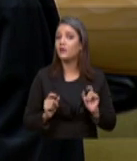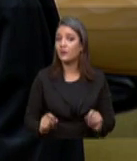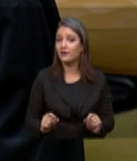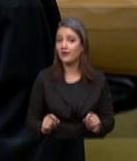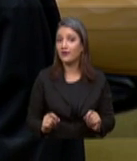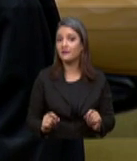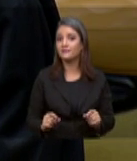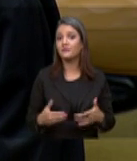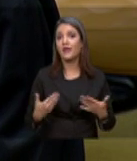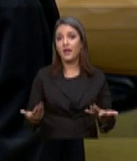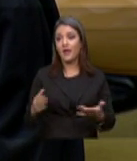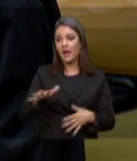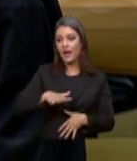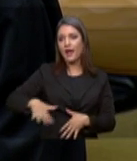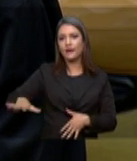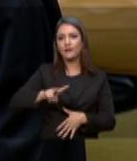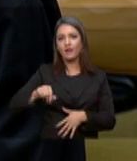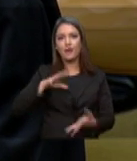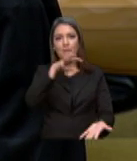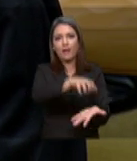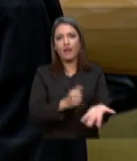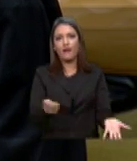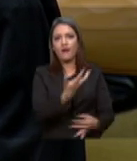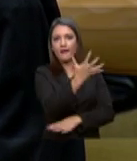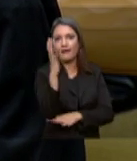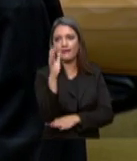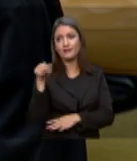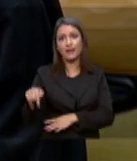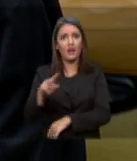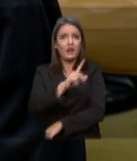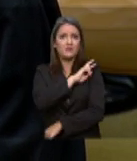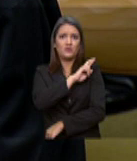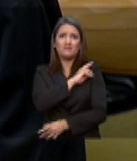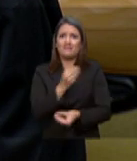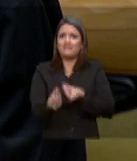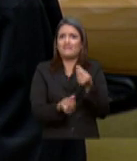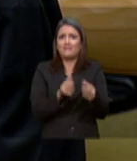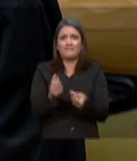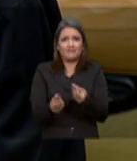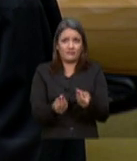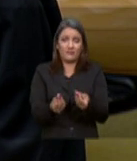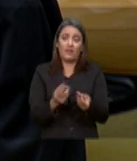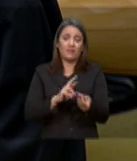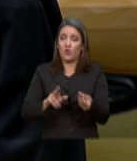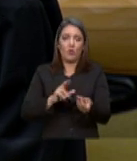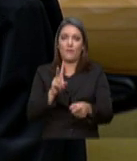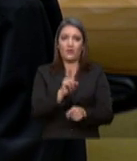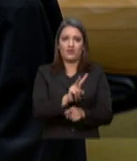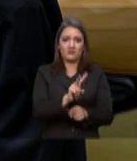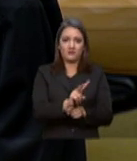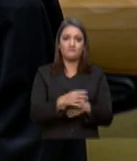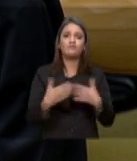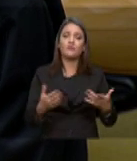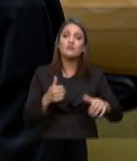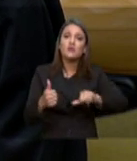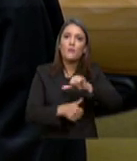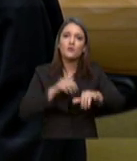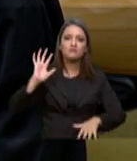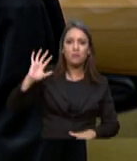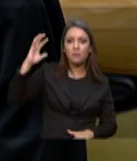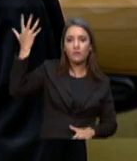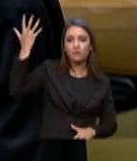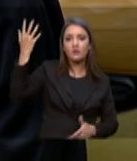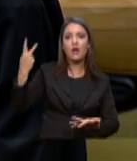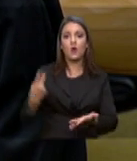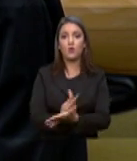plenário de julgações que tratam de supostas ações e omissões da União e da Presidência da República na prevenção ao desmatamento na Amazônia. De atribuições do